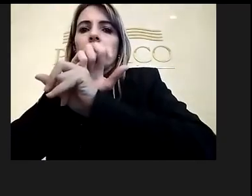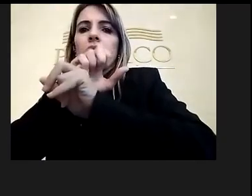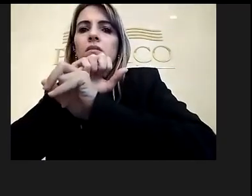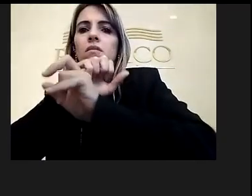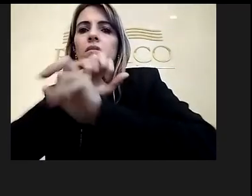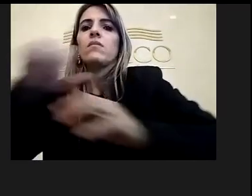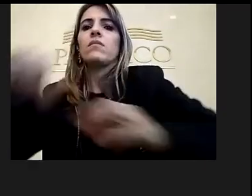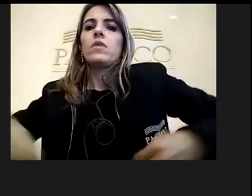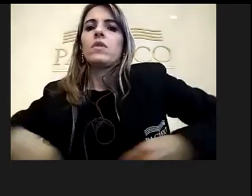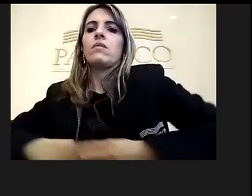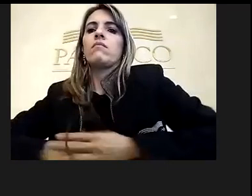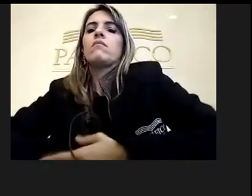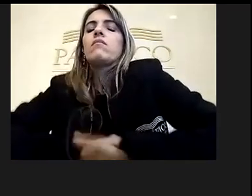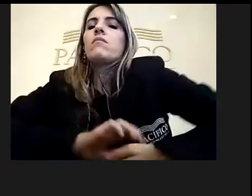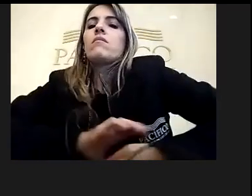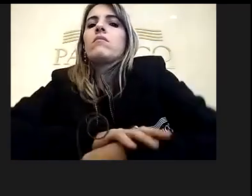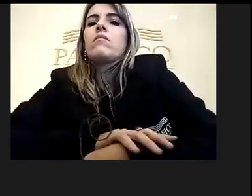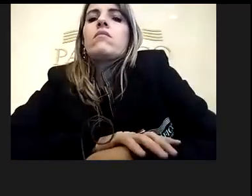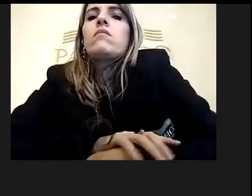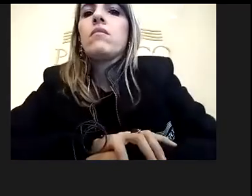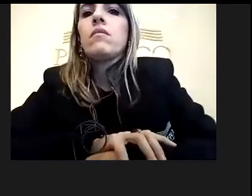Por isso eles se casaram.